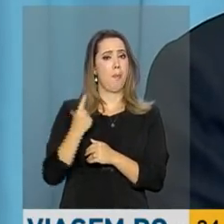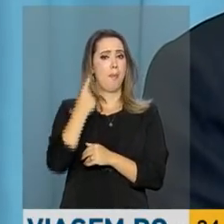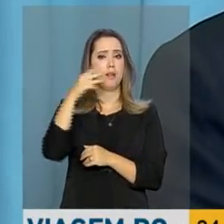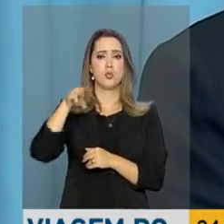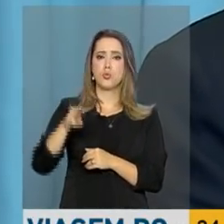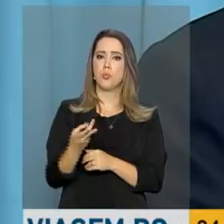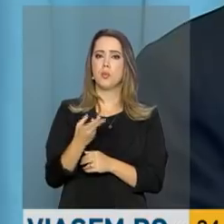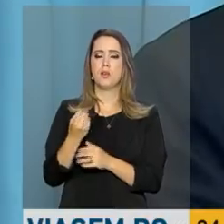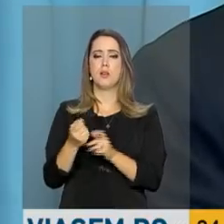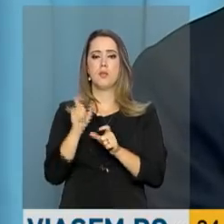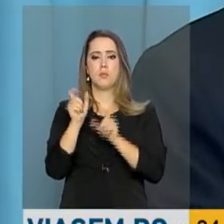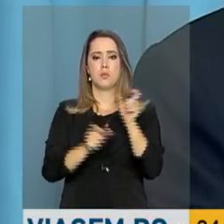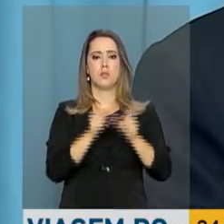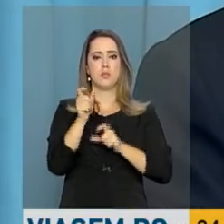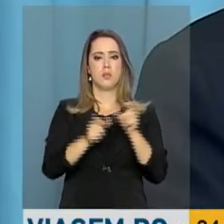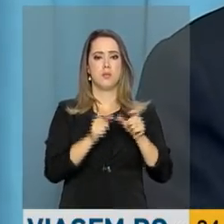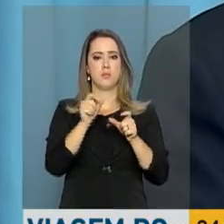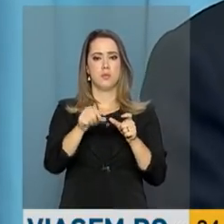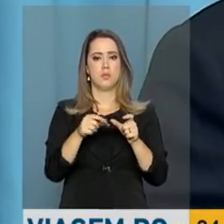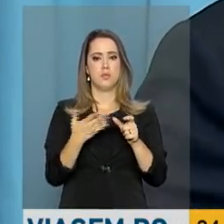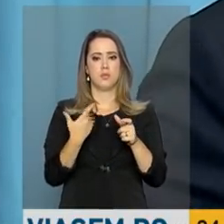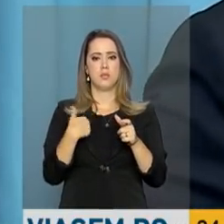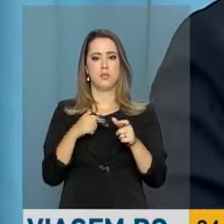1.280.000, não estou magro,